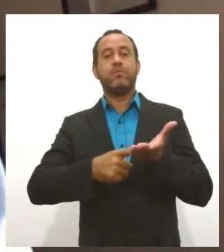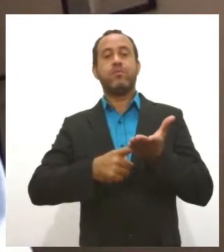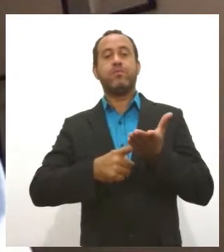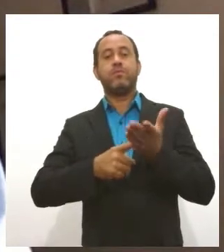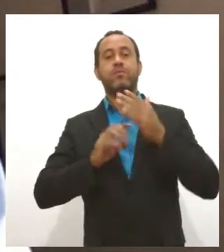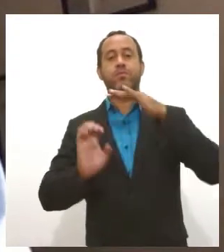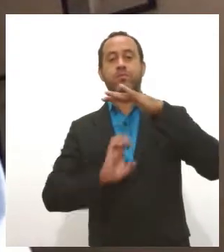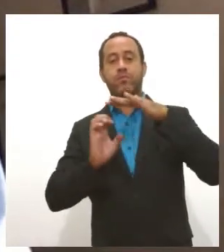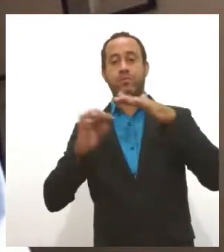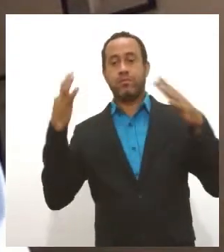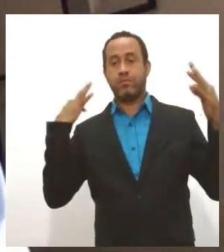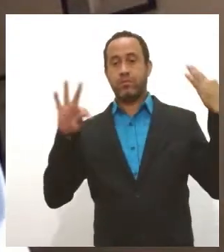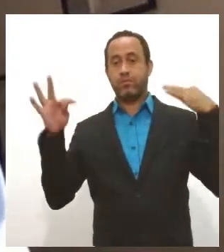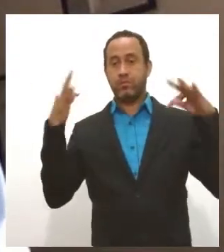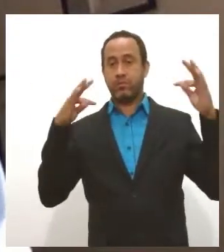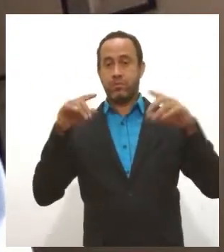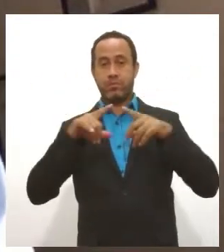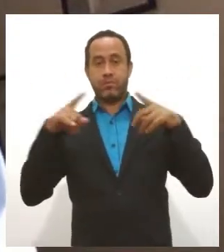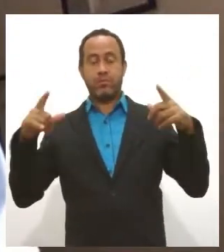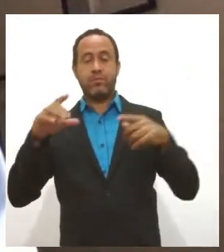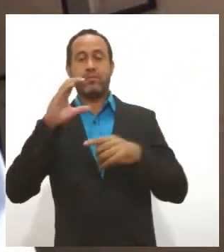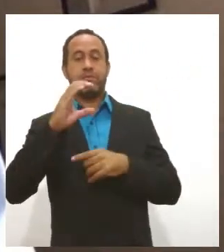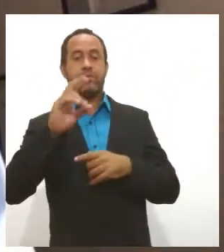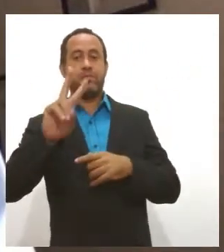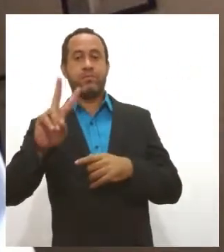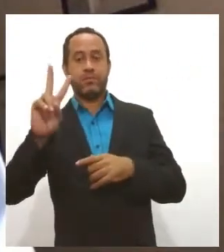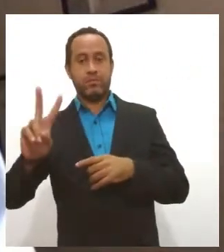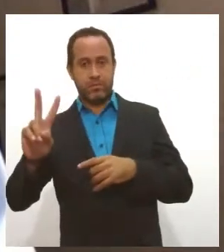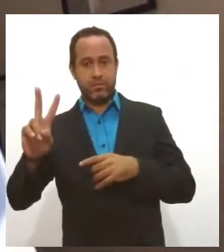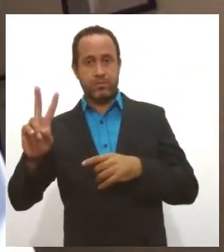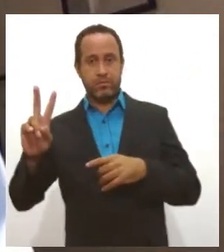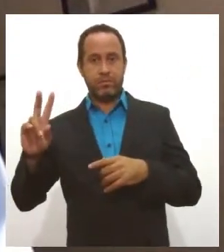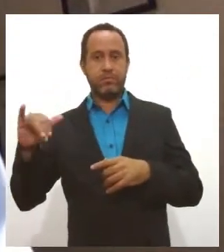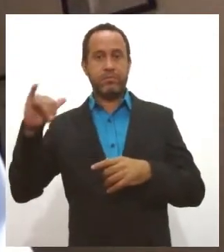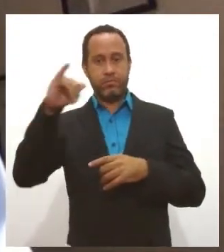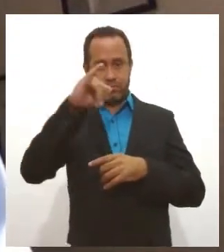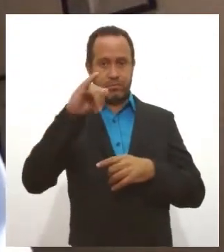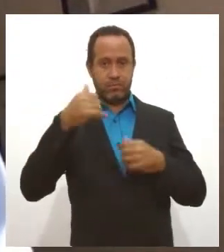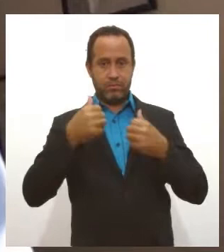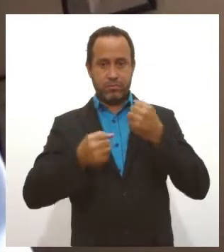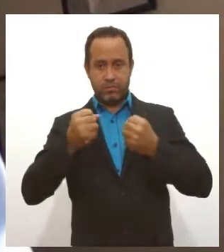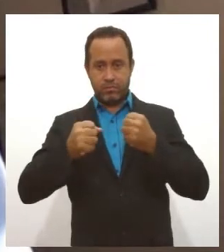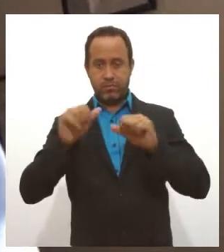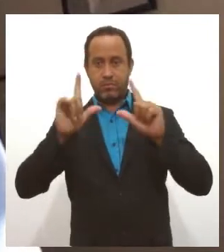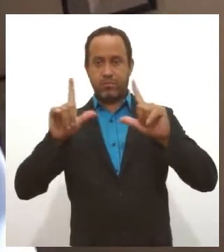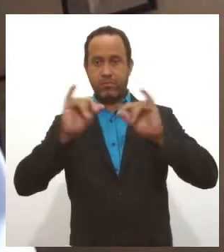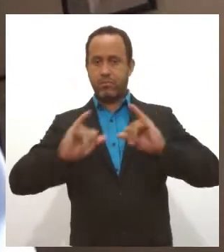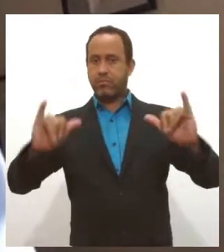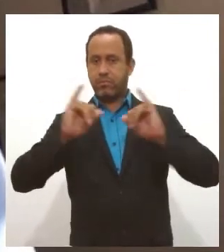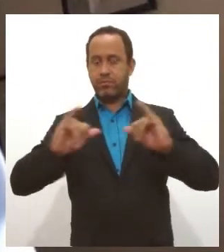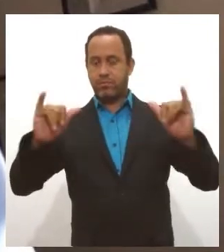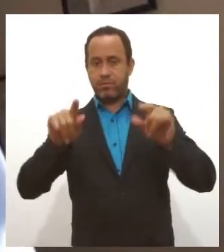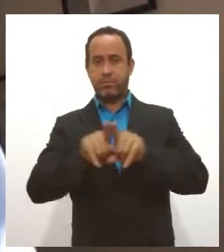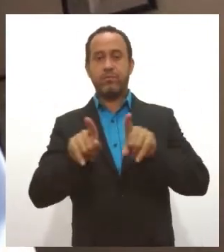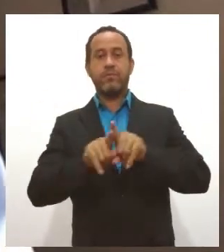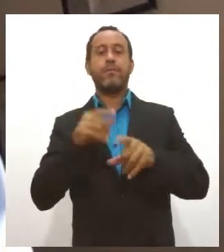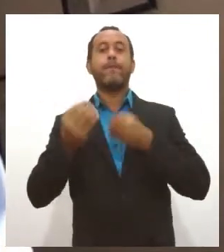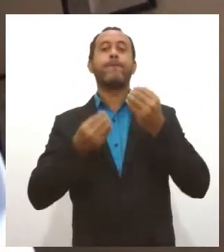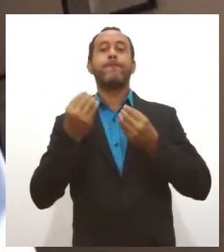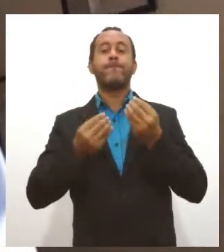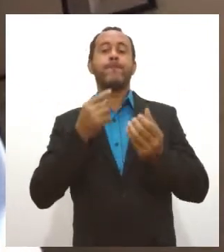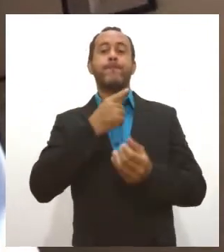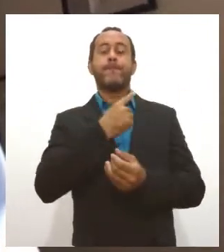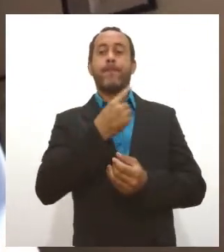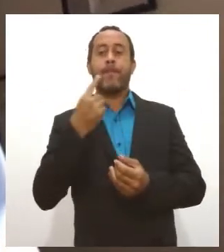operadoras de turismo do Brasil, que é a CVC, através de um termo de cooperação de mídia compartilhada. Então, como é que funciona?